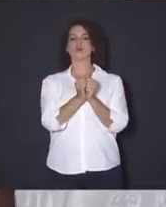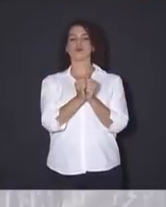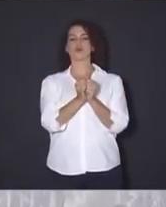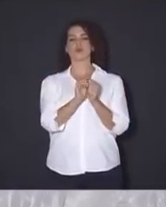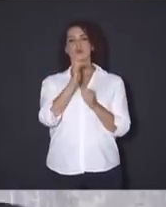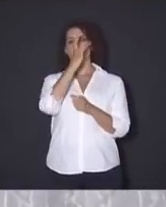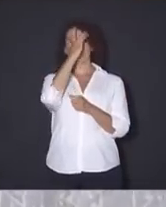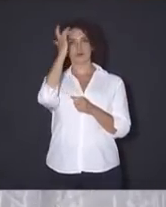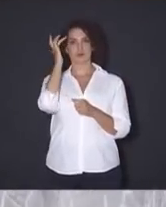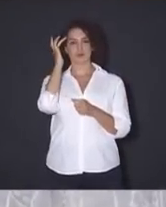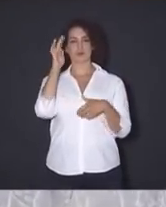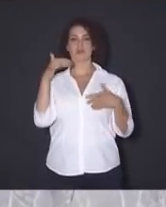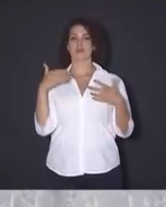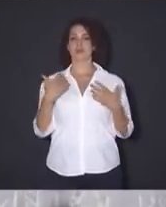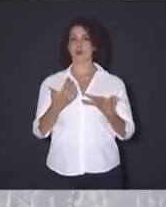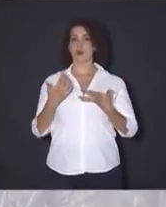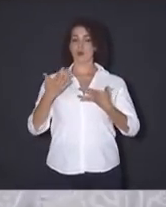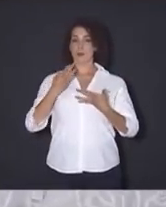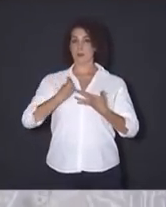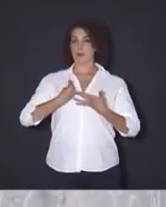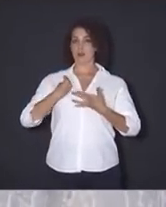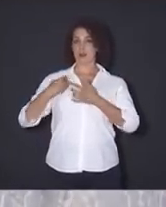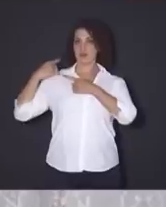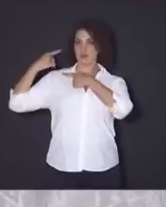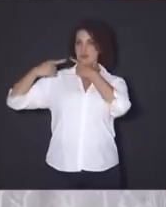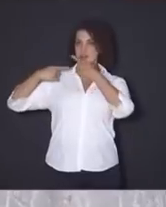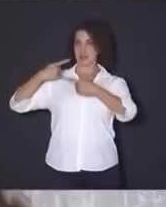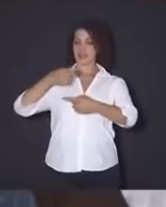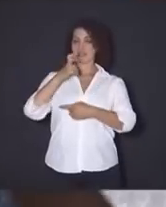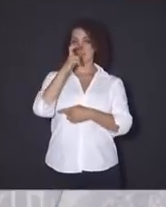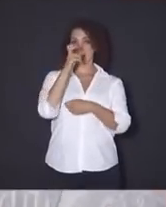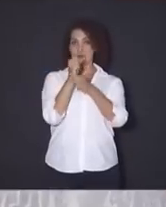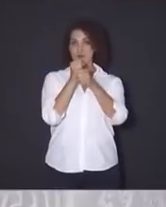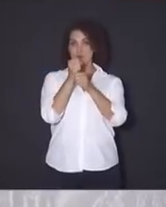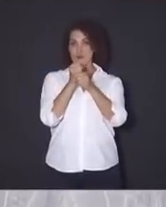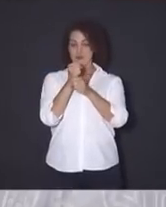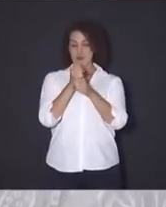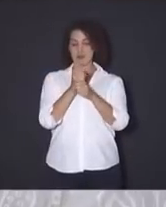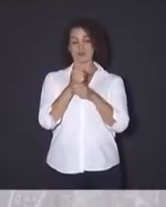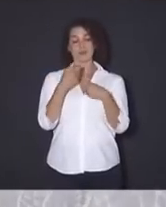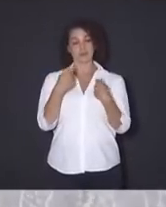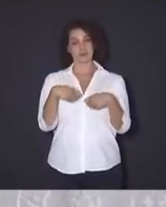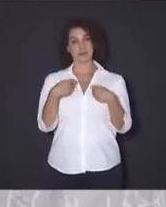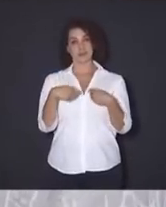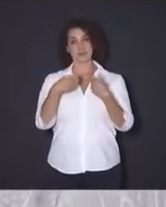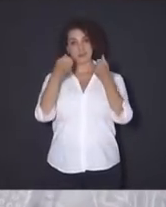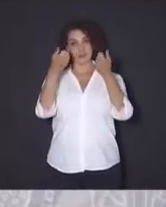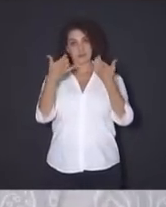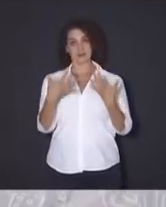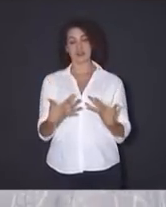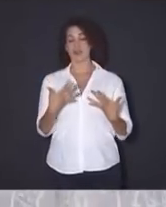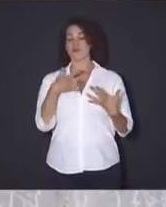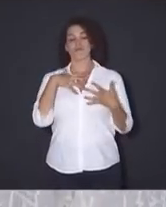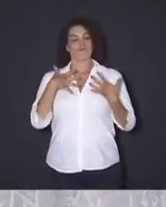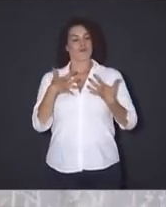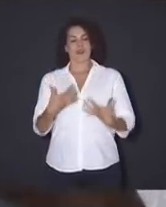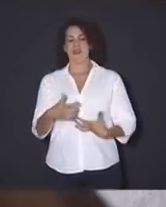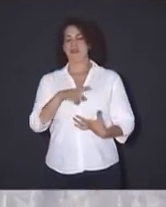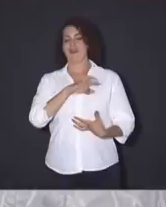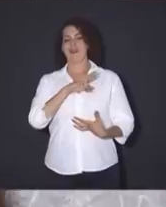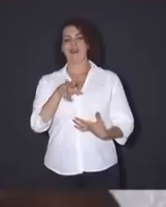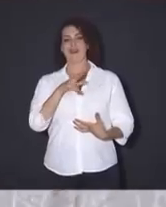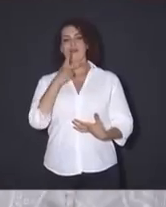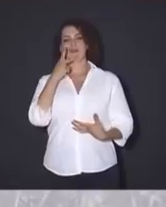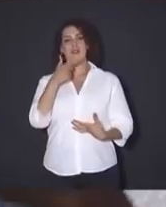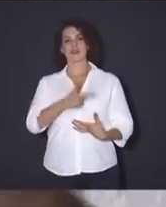essa trajetória que eu aprendi muito nesses cinco anos e tenho que dizer que não me canso de repetir isso eu